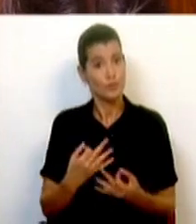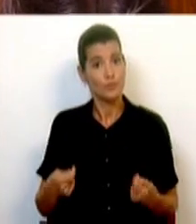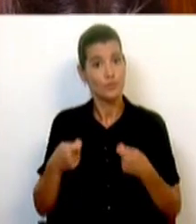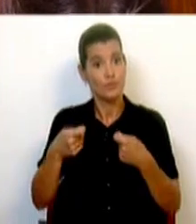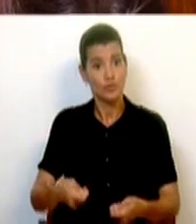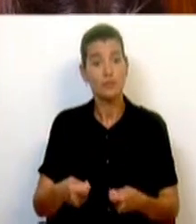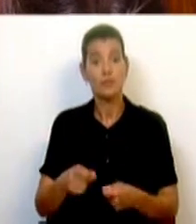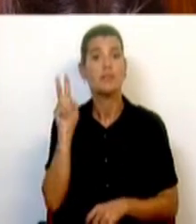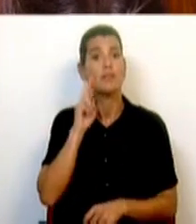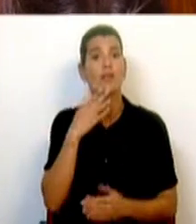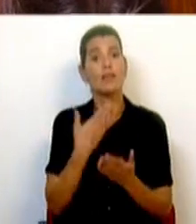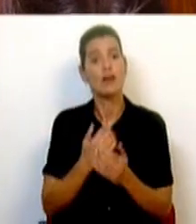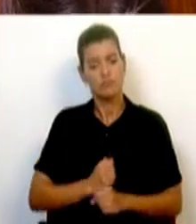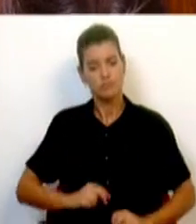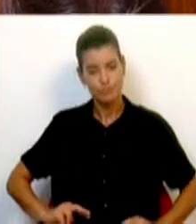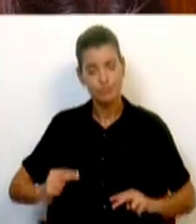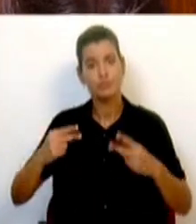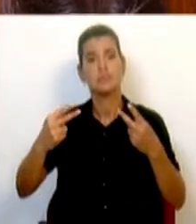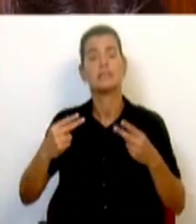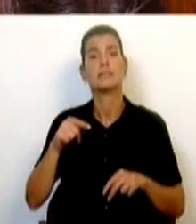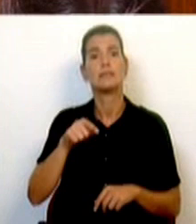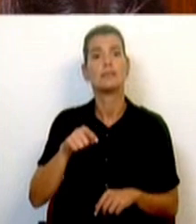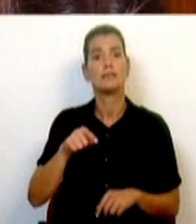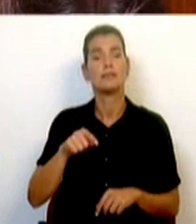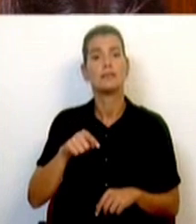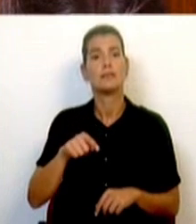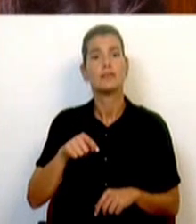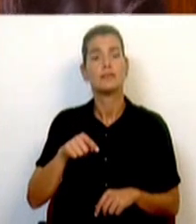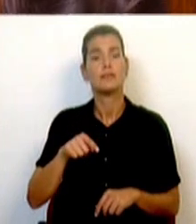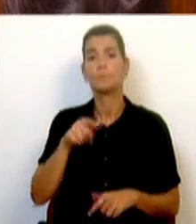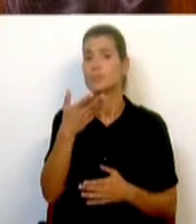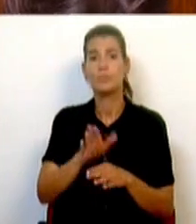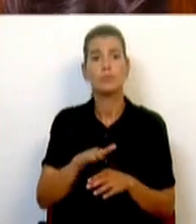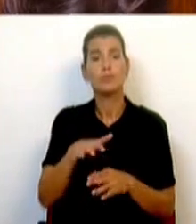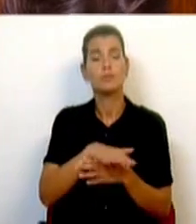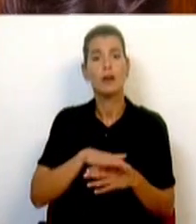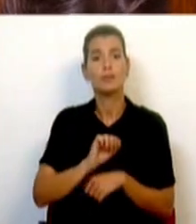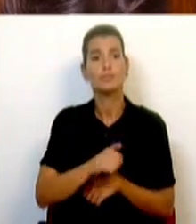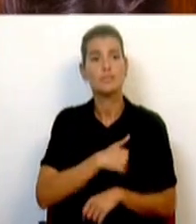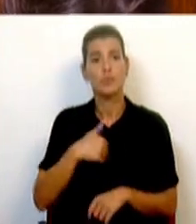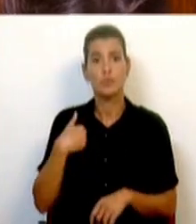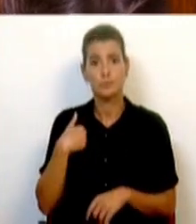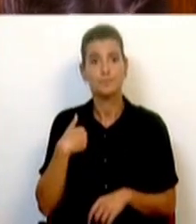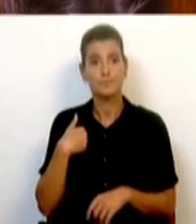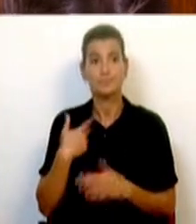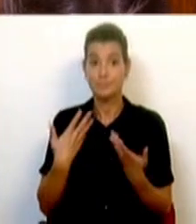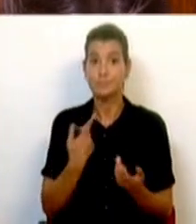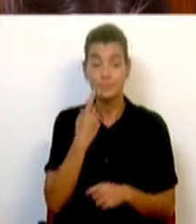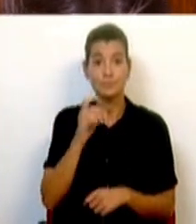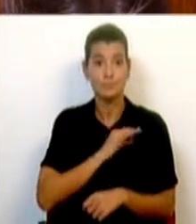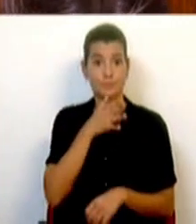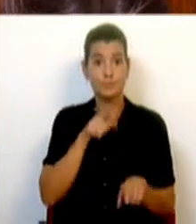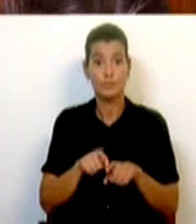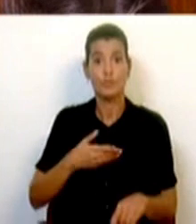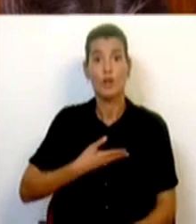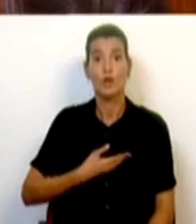na valorização das carreiras dos por exemplo, no setor da saúde. E pergunto ao Sr. Deputado